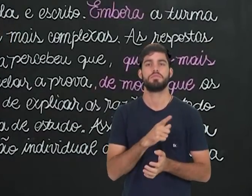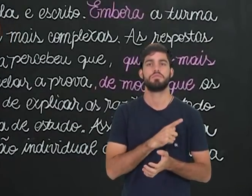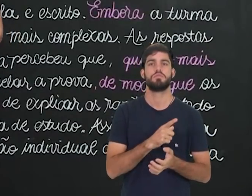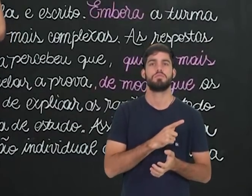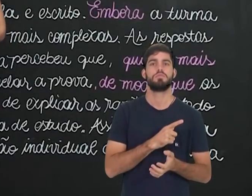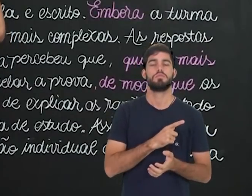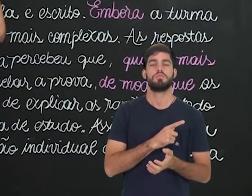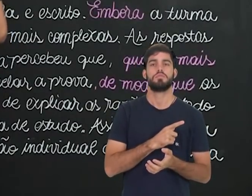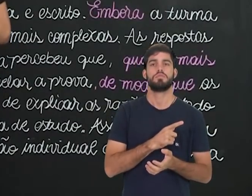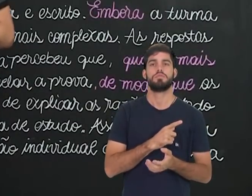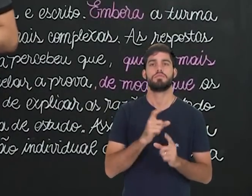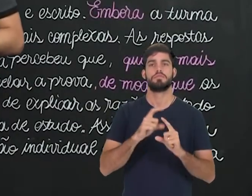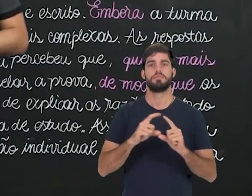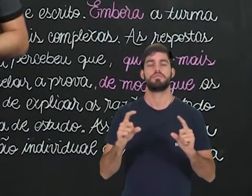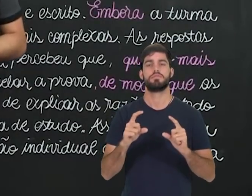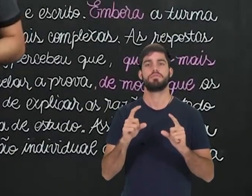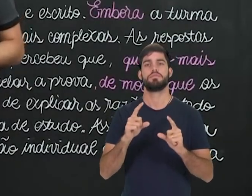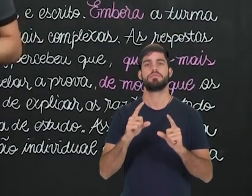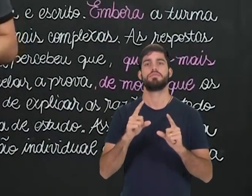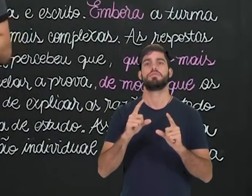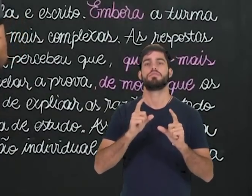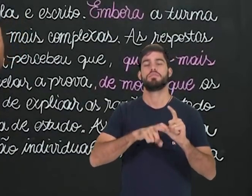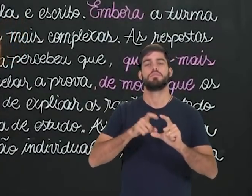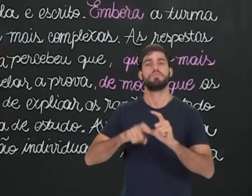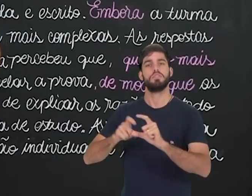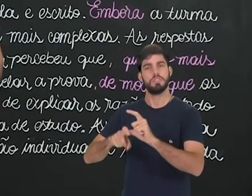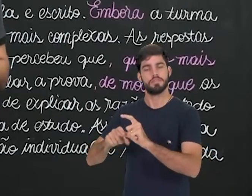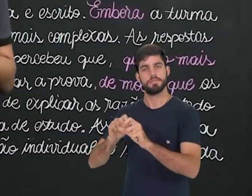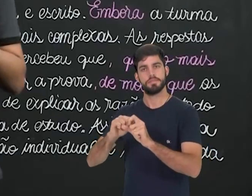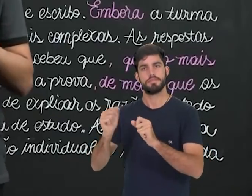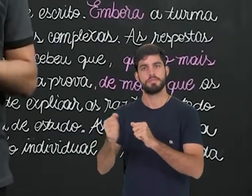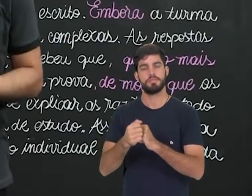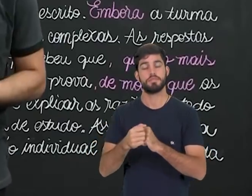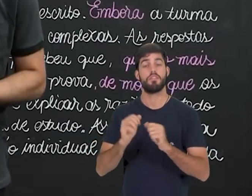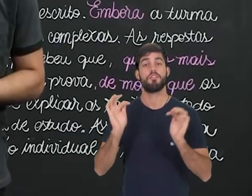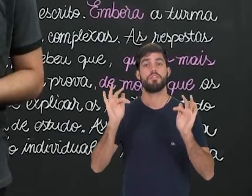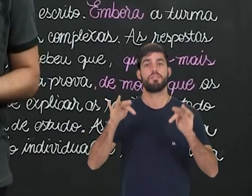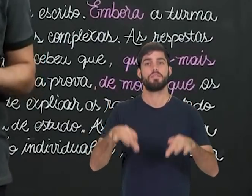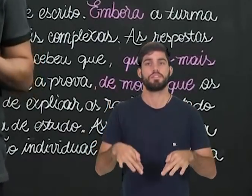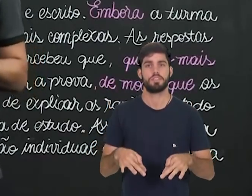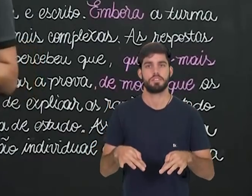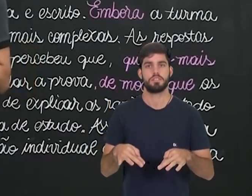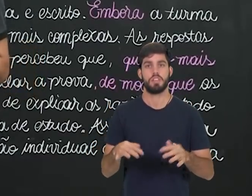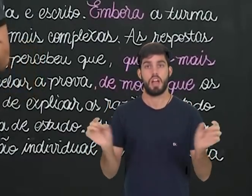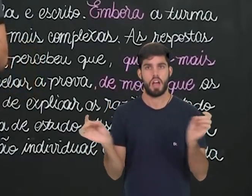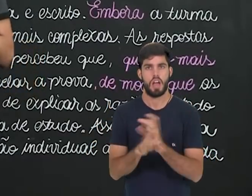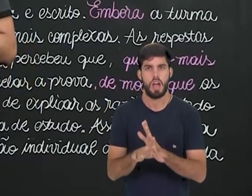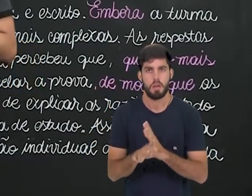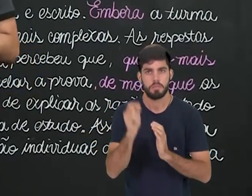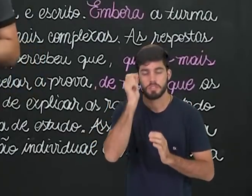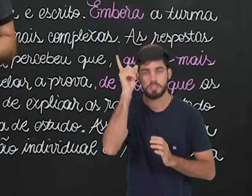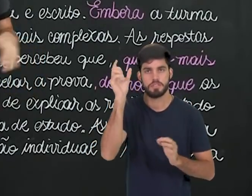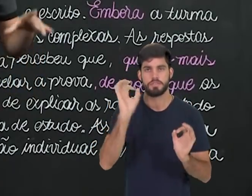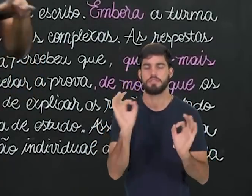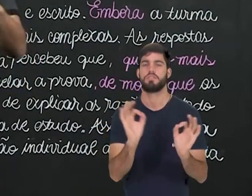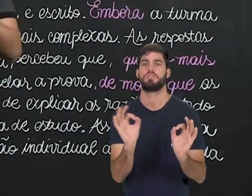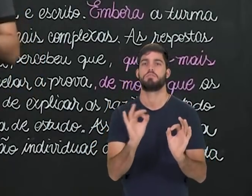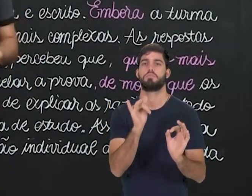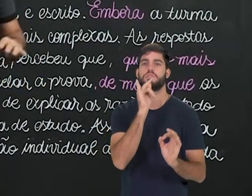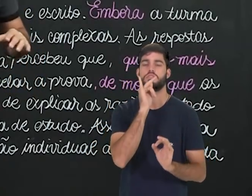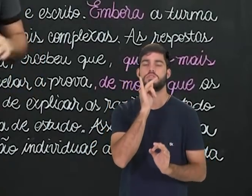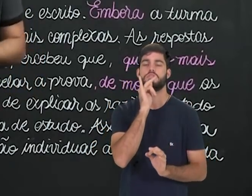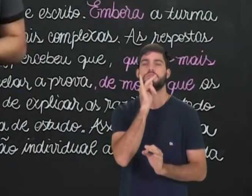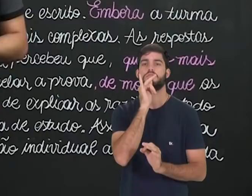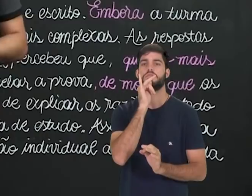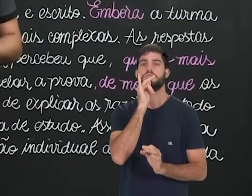orações subordinadas adverbiais finais, que não servem para concluir uma ideia não, embora o nome sugira isso. Não, as finais dão